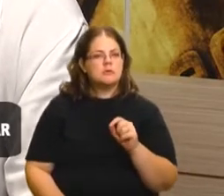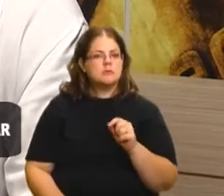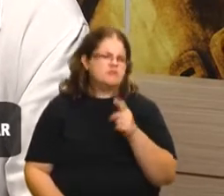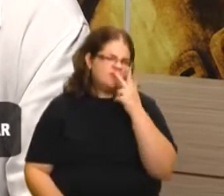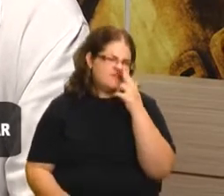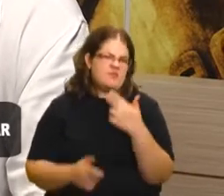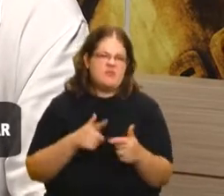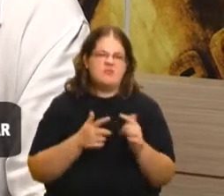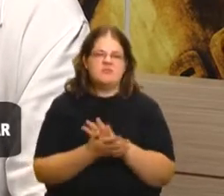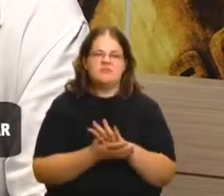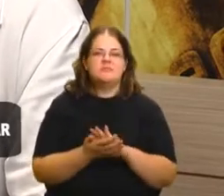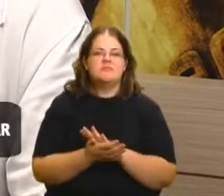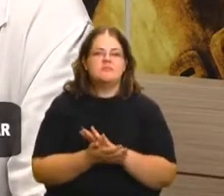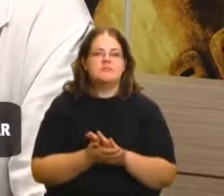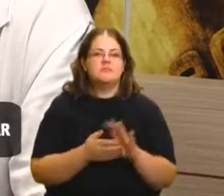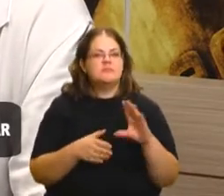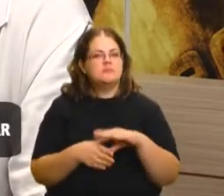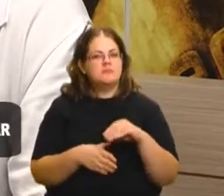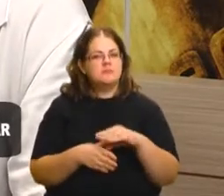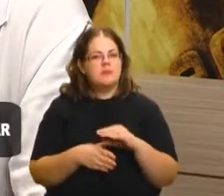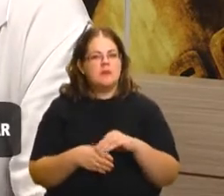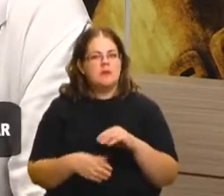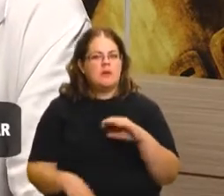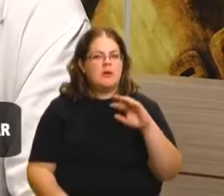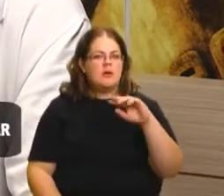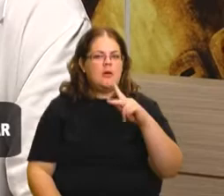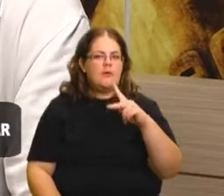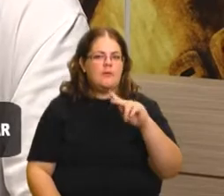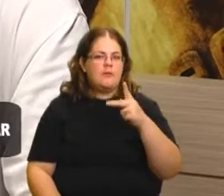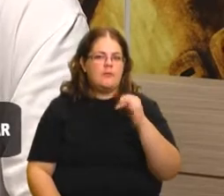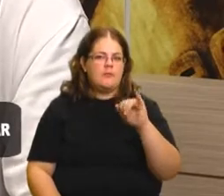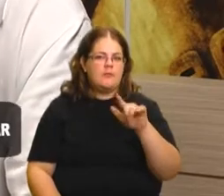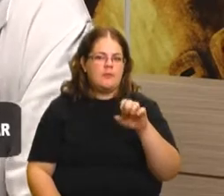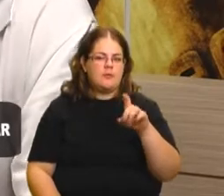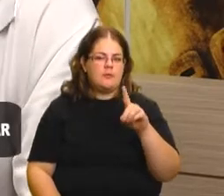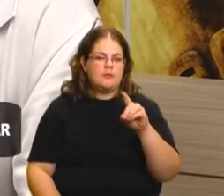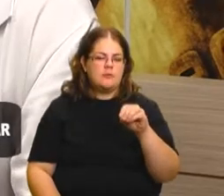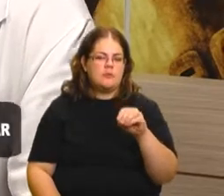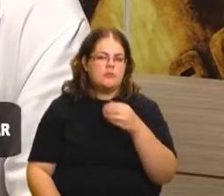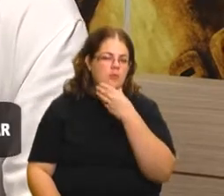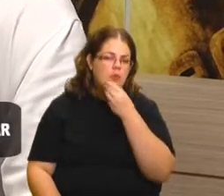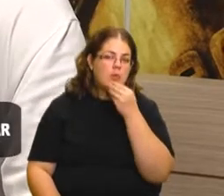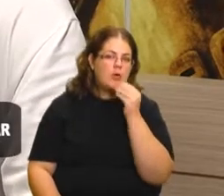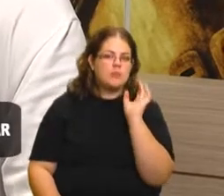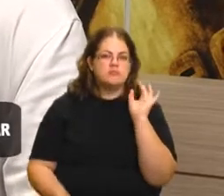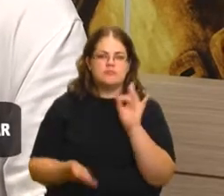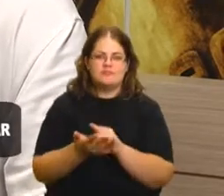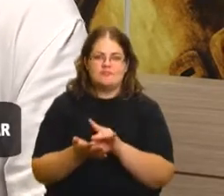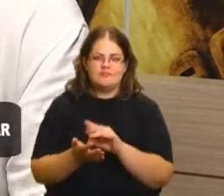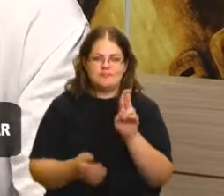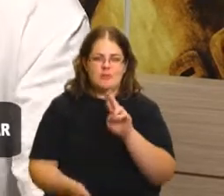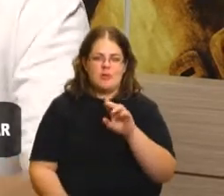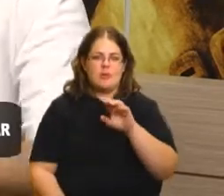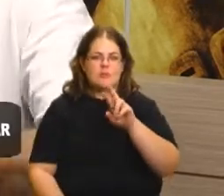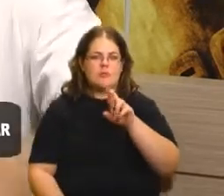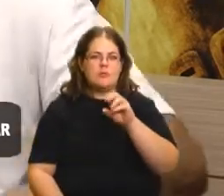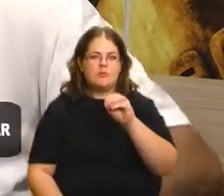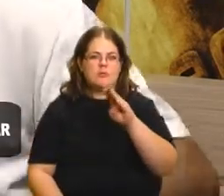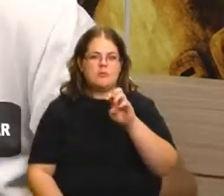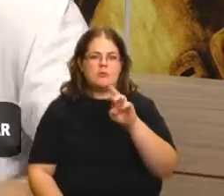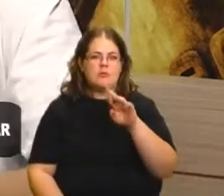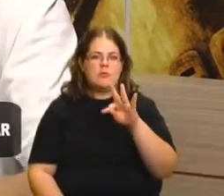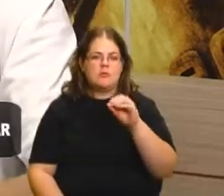ele não se importava muito com o apelido, ele era chamado Bob Fields. Roberto Campos. Não? Bom, quer dizer, há